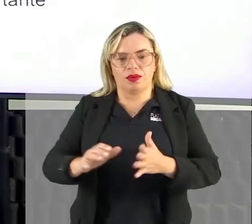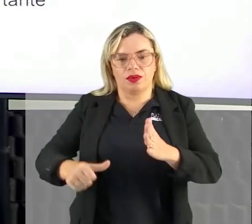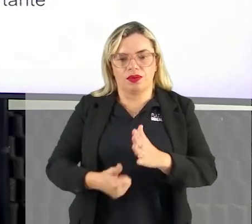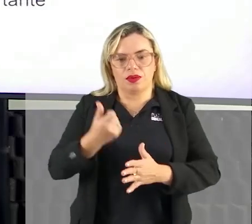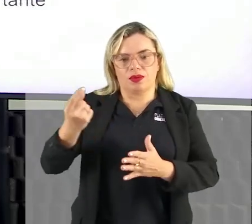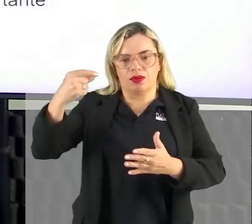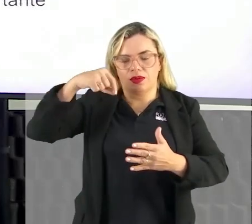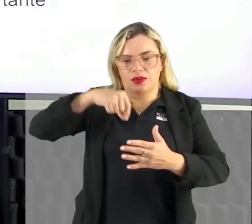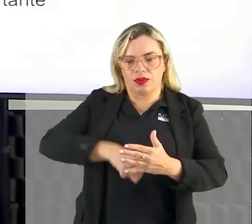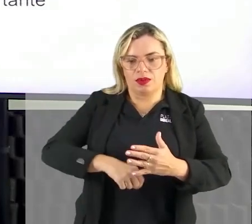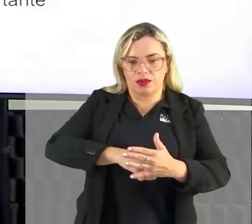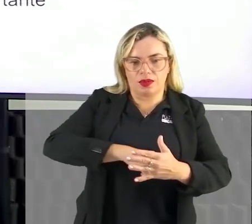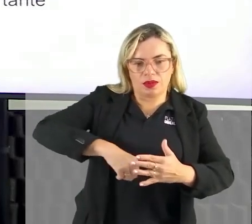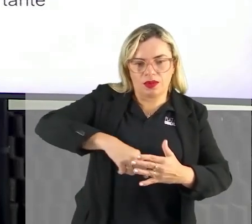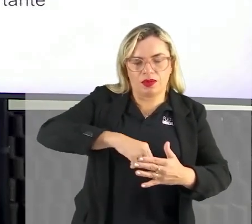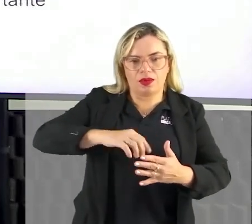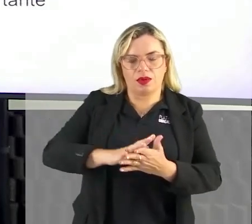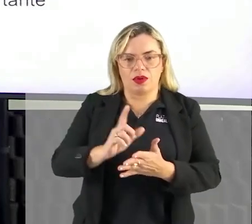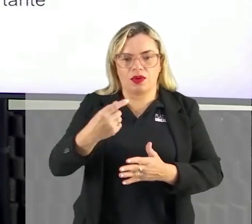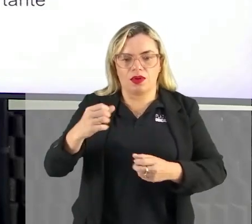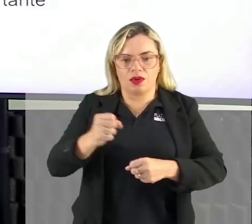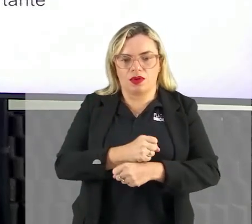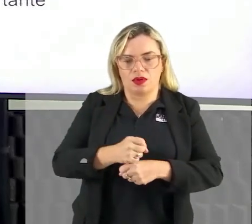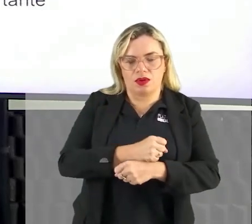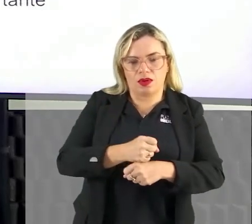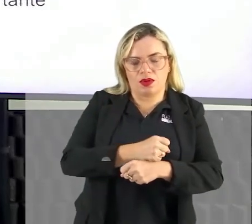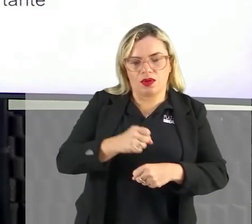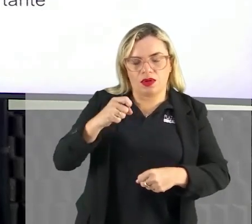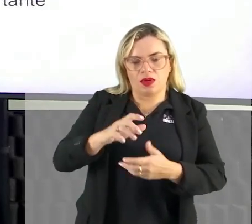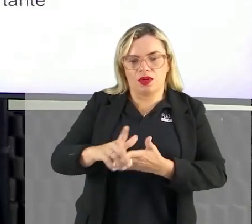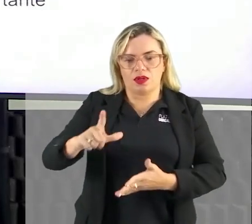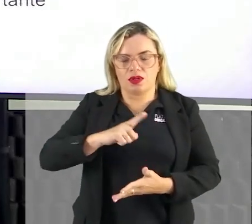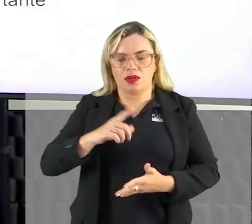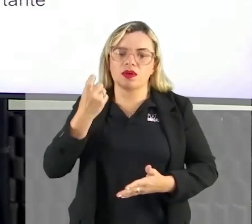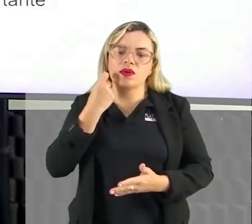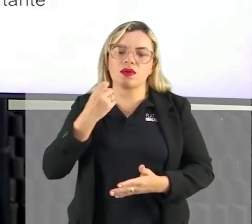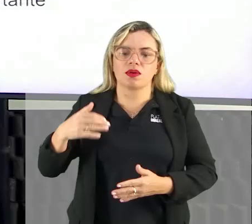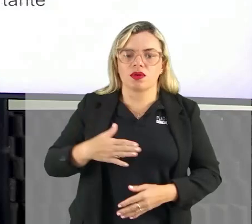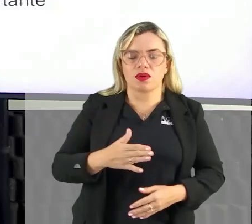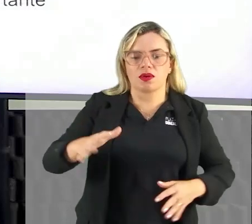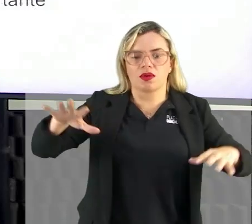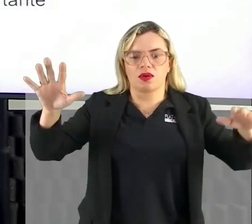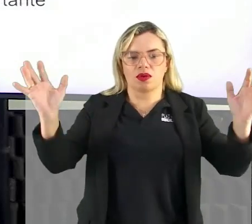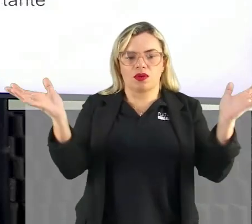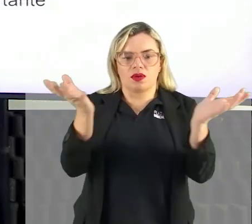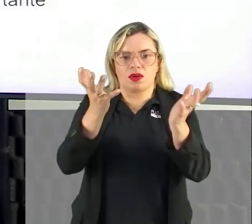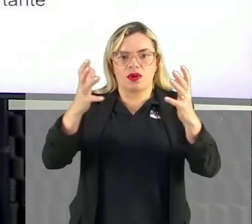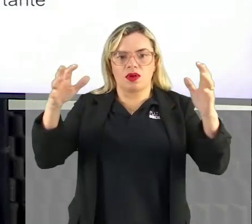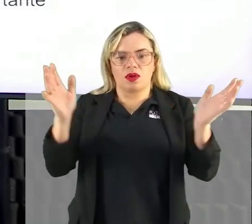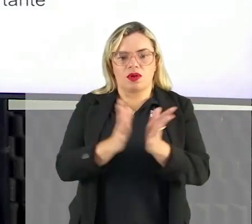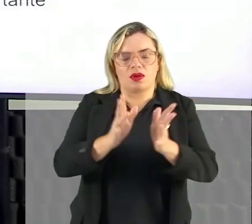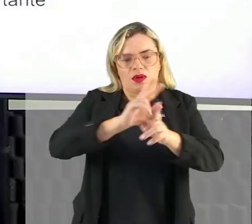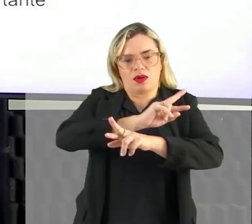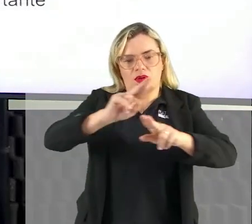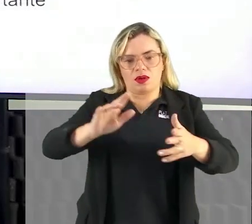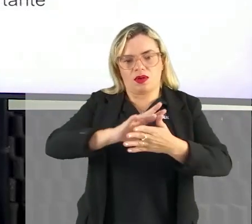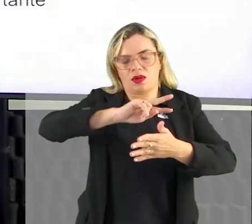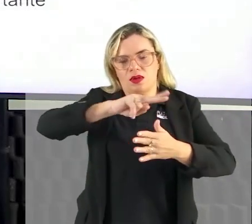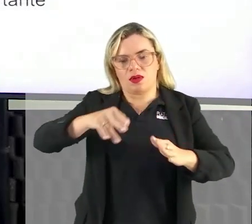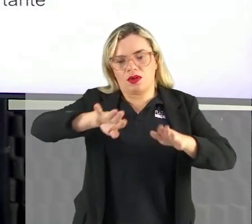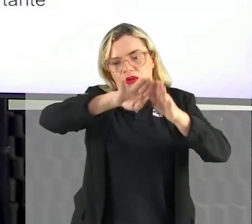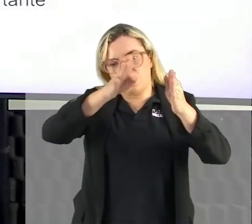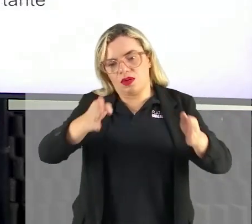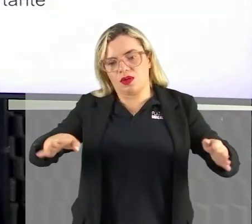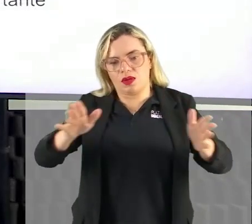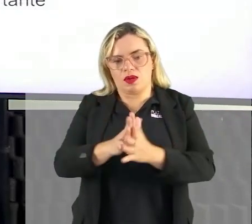um ano e já foram povoadas por peixes, algas e milhares de outras espécies marinhas que dependem